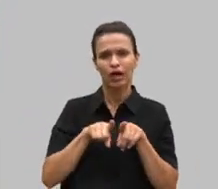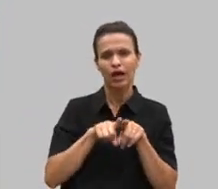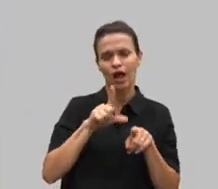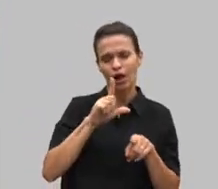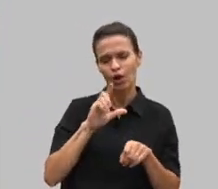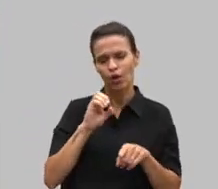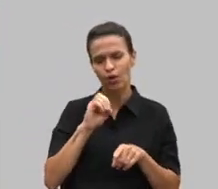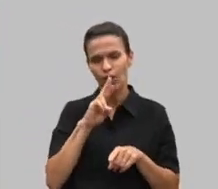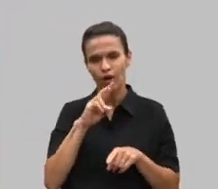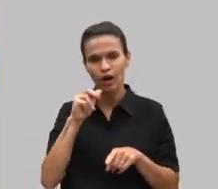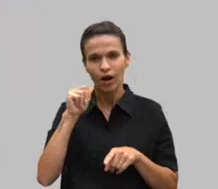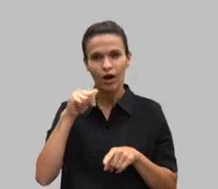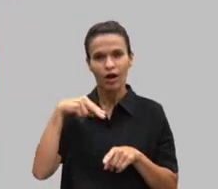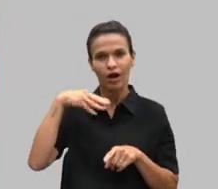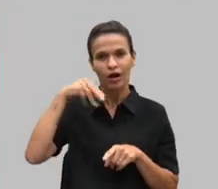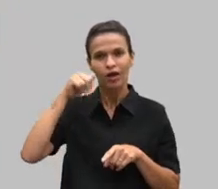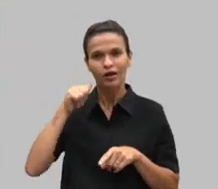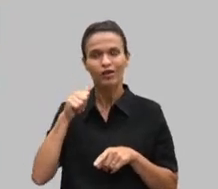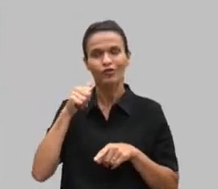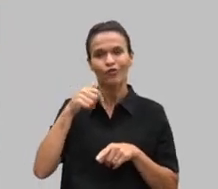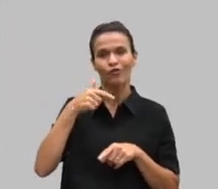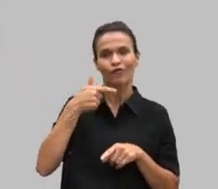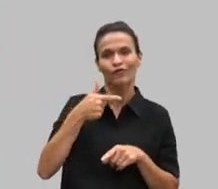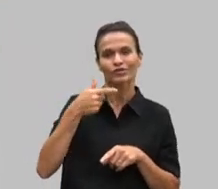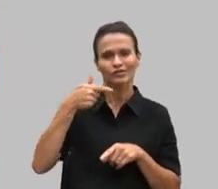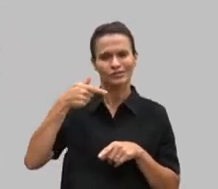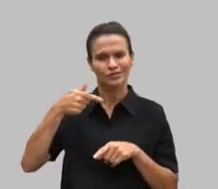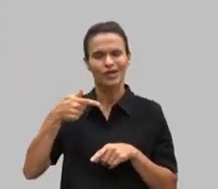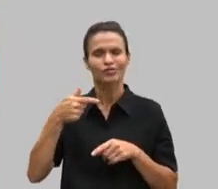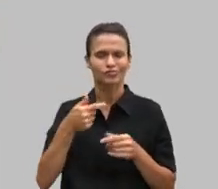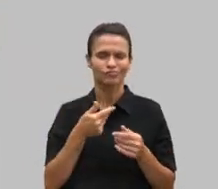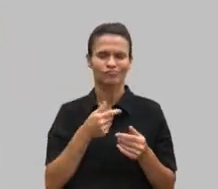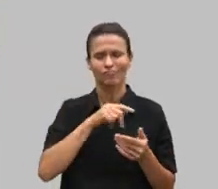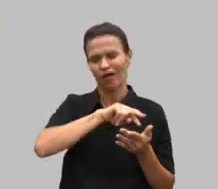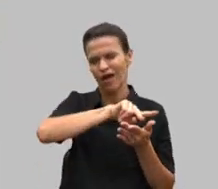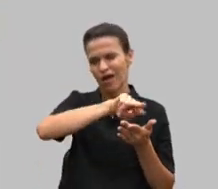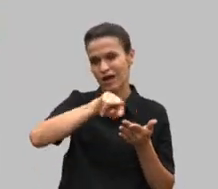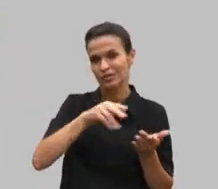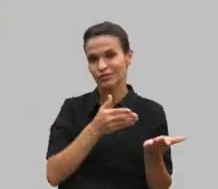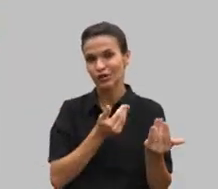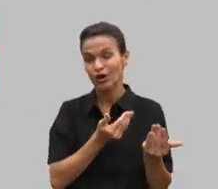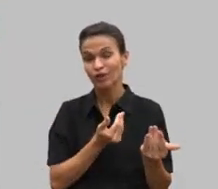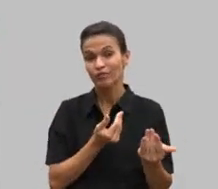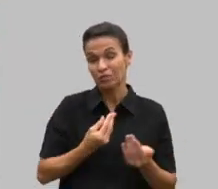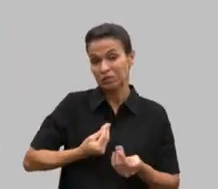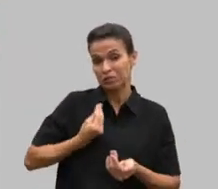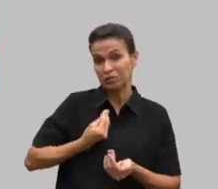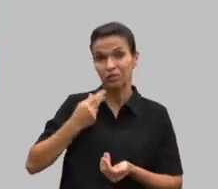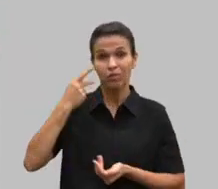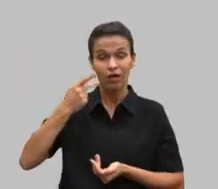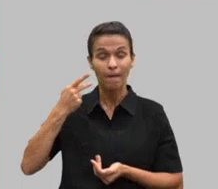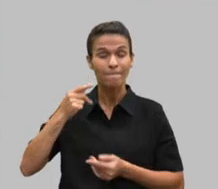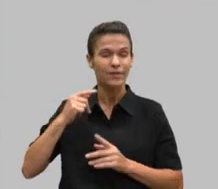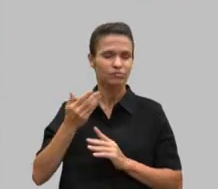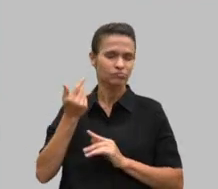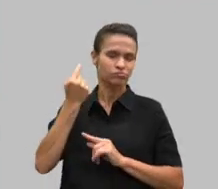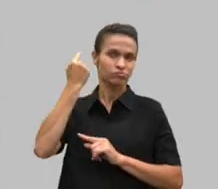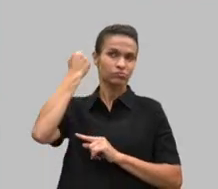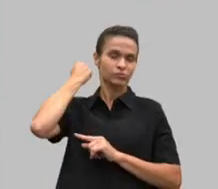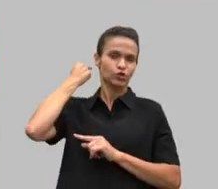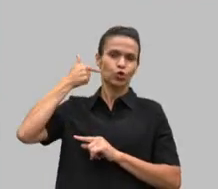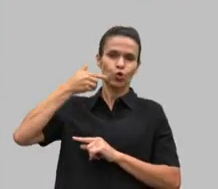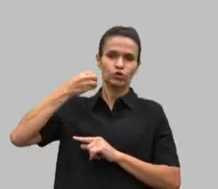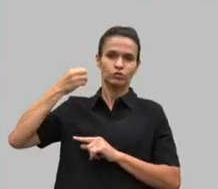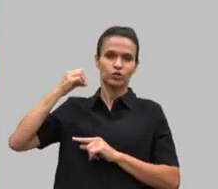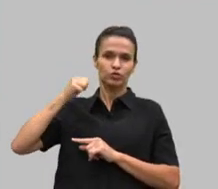Deputado Maria Clara com 24 tantos outros jovens que hoje estão no Parlamento mas quando Fui eleito ainda em 2010 ainda era um